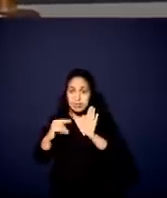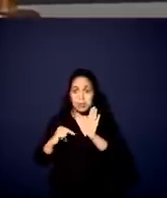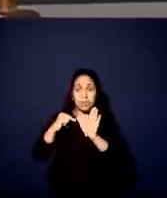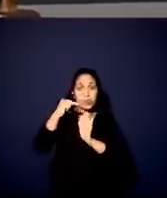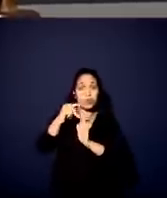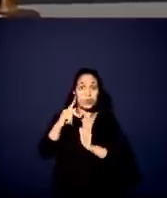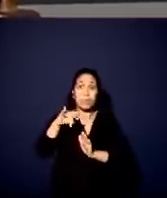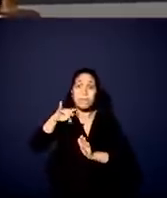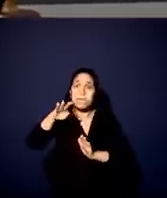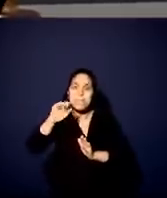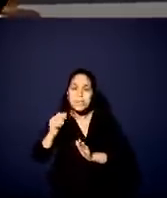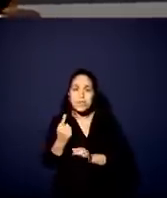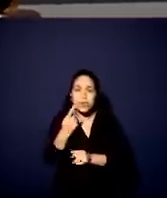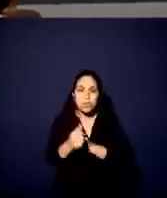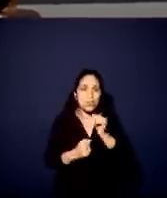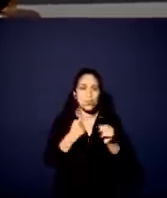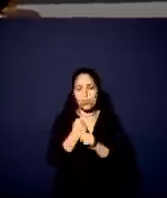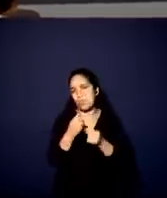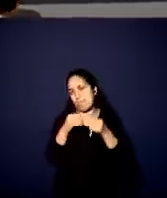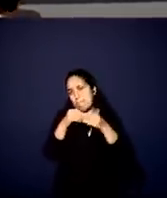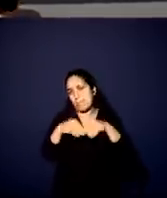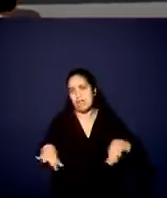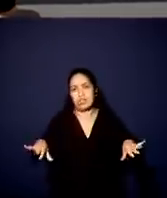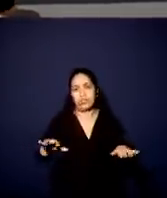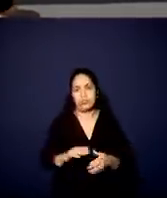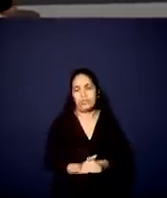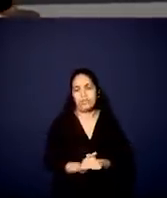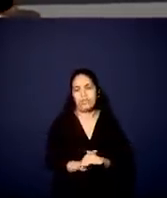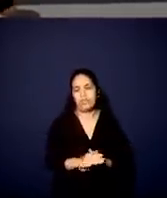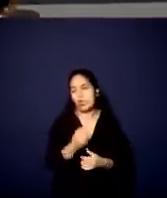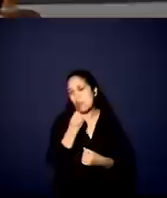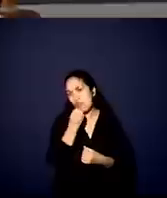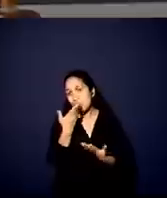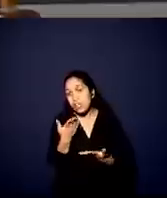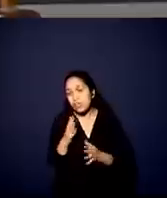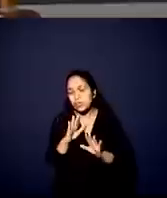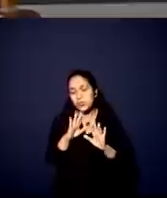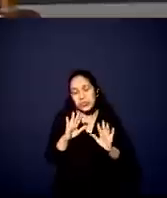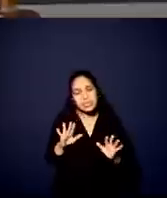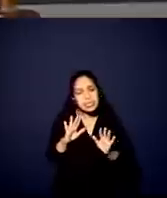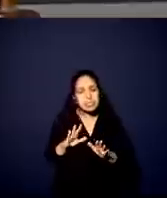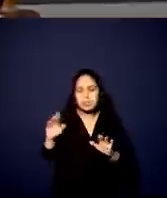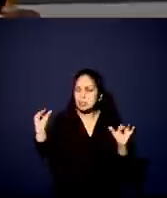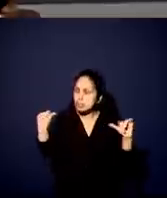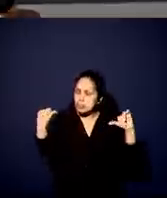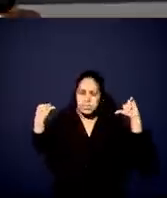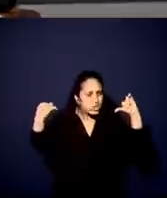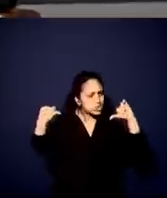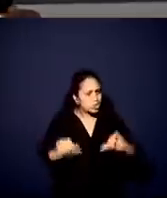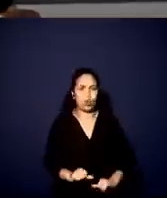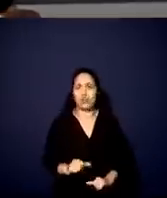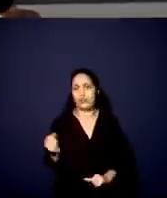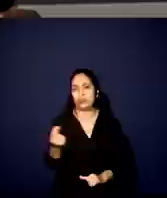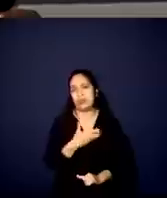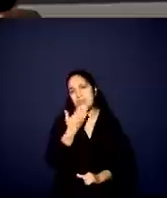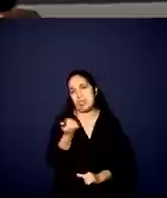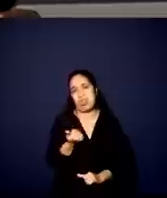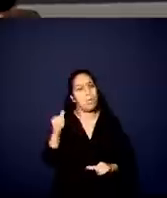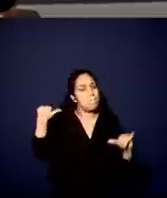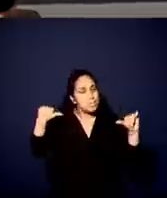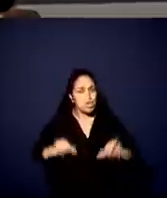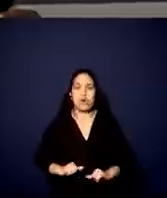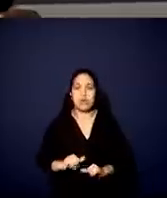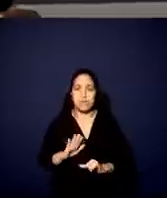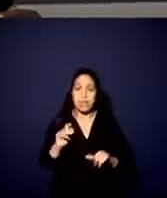um ano seria muito prejudicial eu confesso que eu acho que seria até pior do que melhor mas é possível